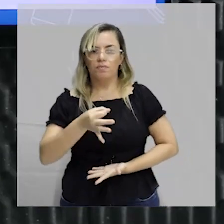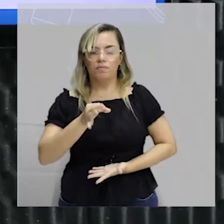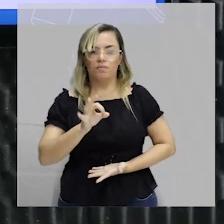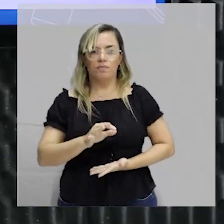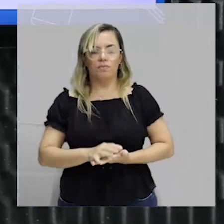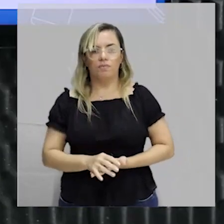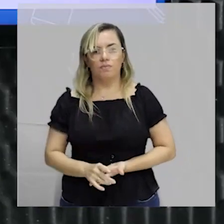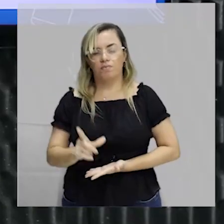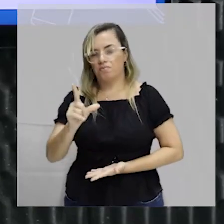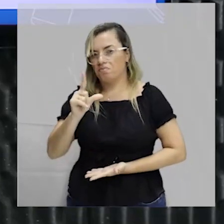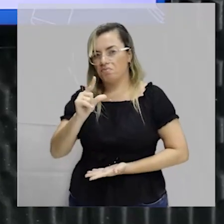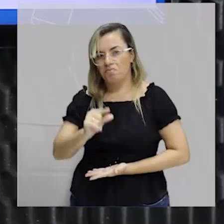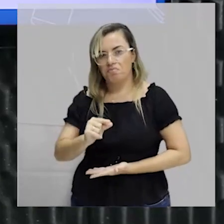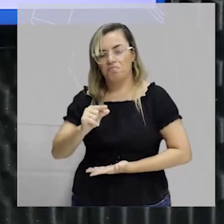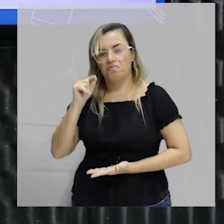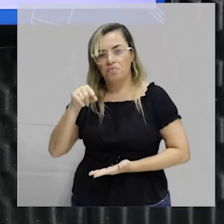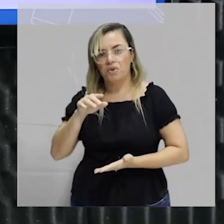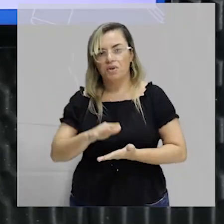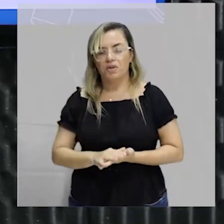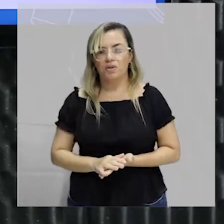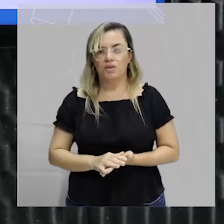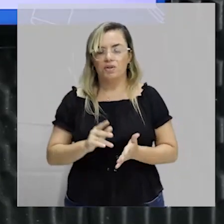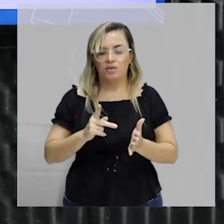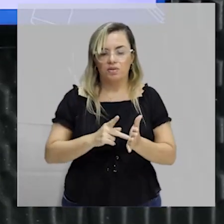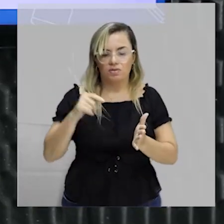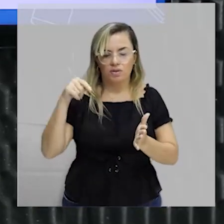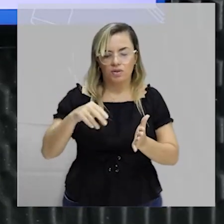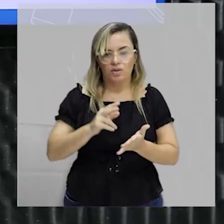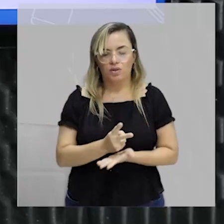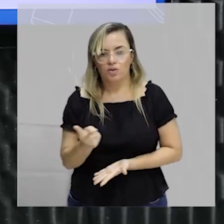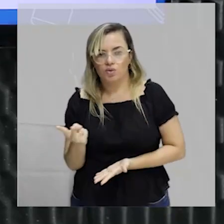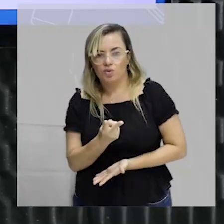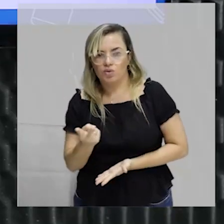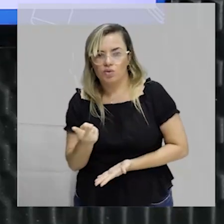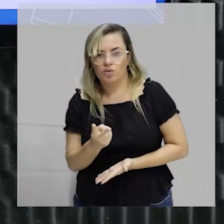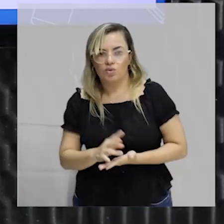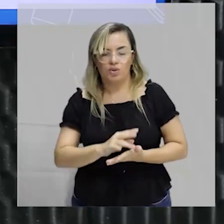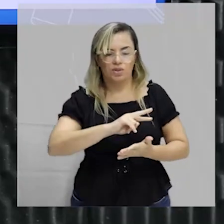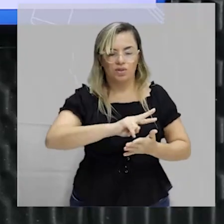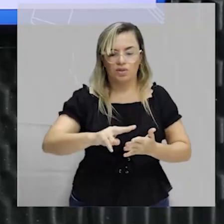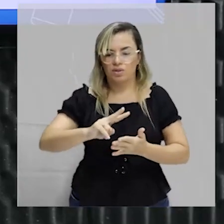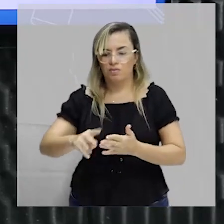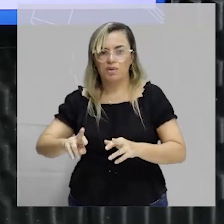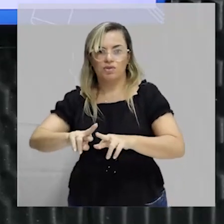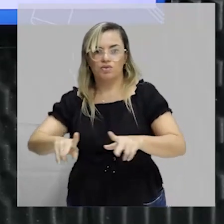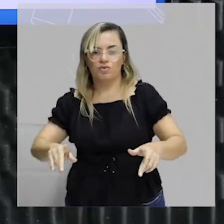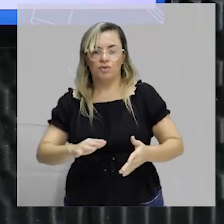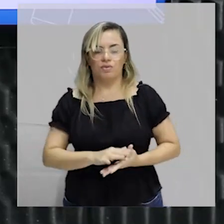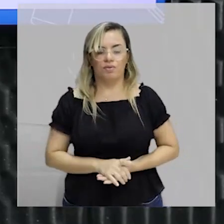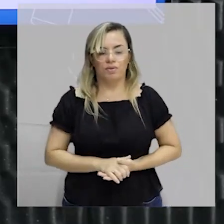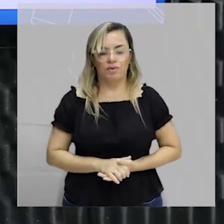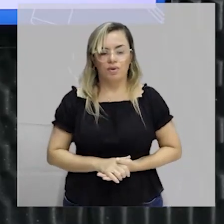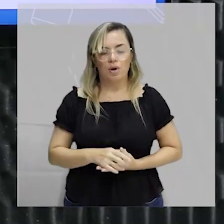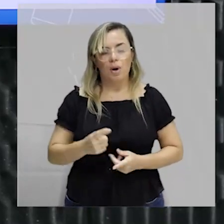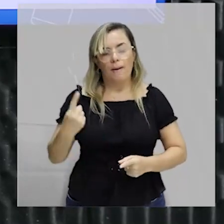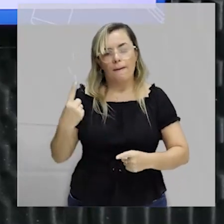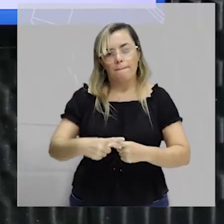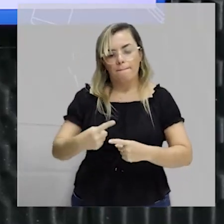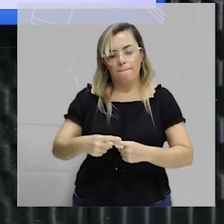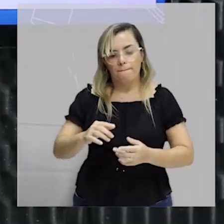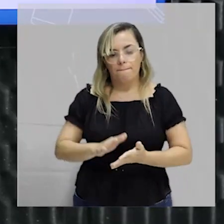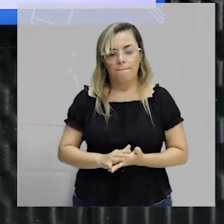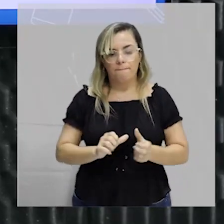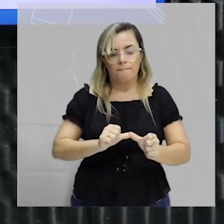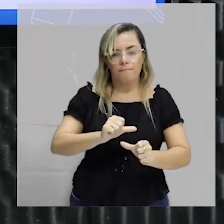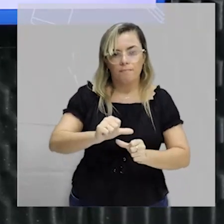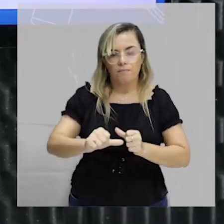ser menos provável de esses dois grupos se tornarem duas espécies diferentes. Por quê? Os meios de locomoções, por exemplo,